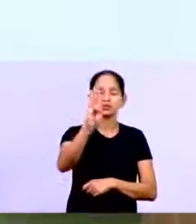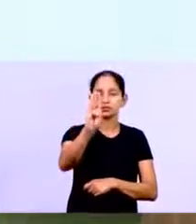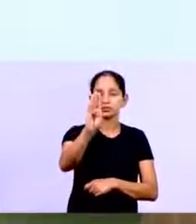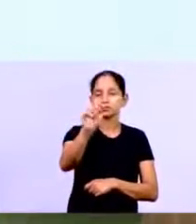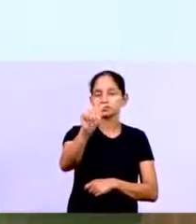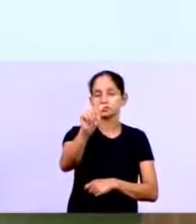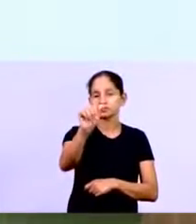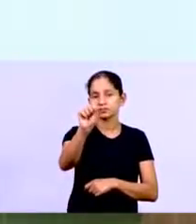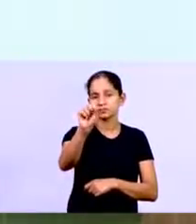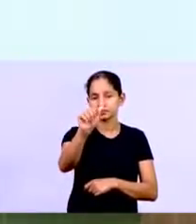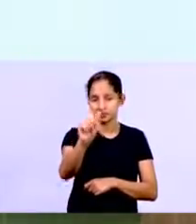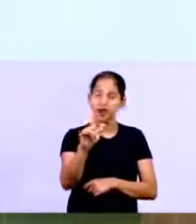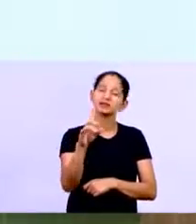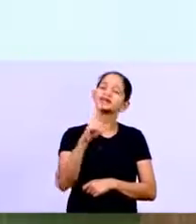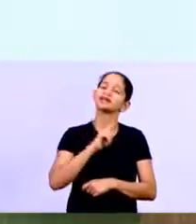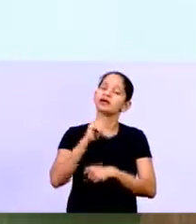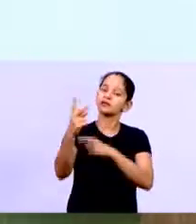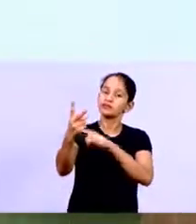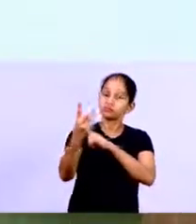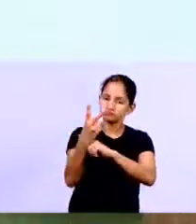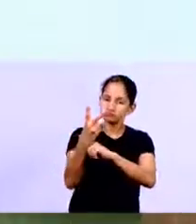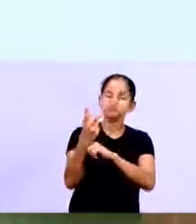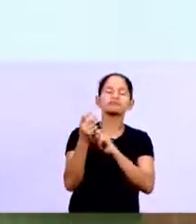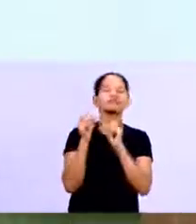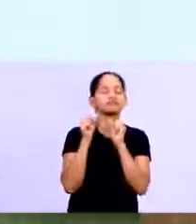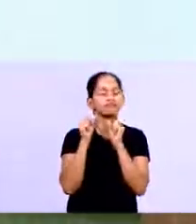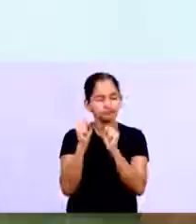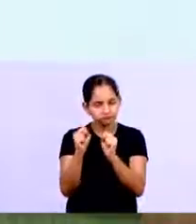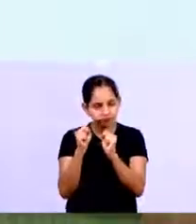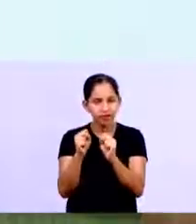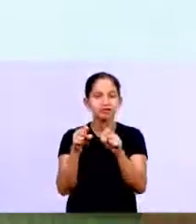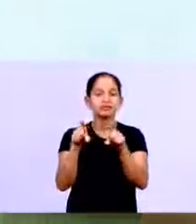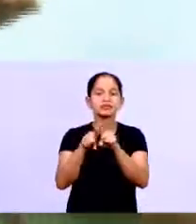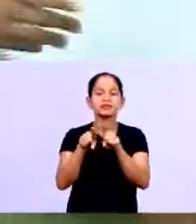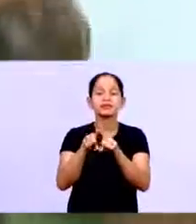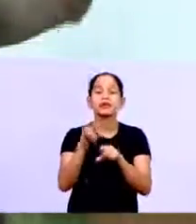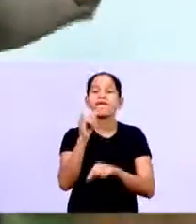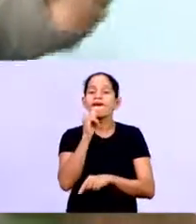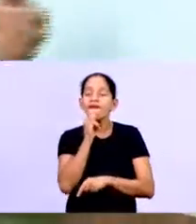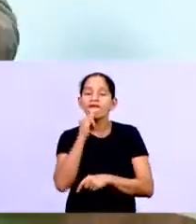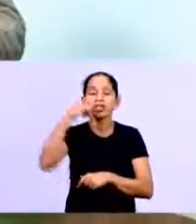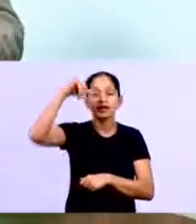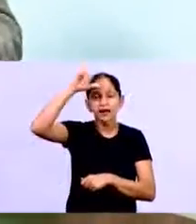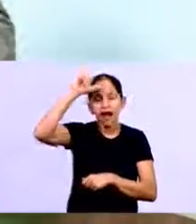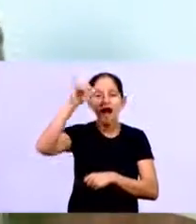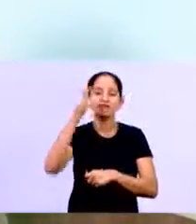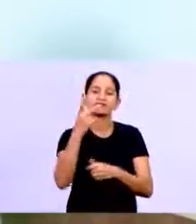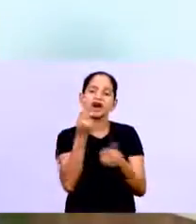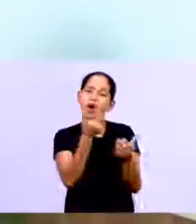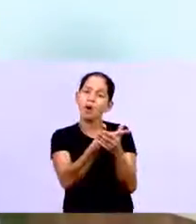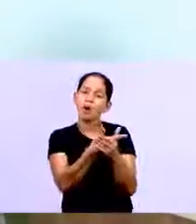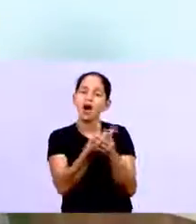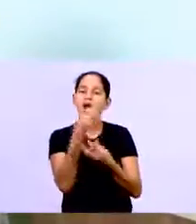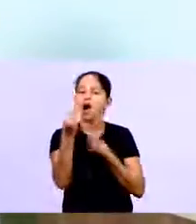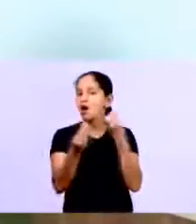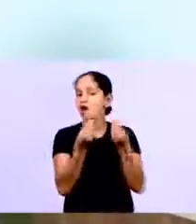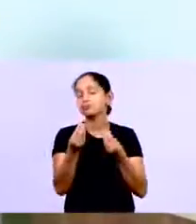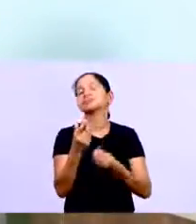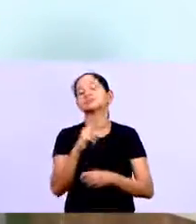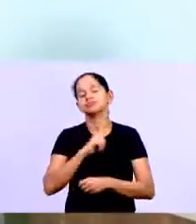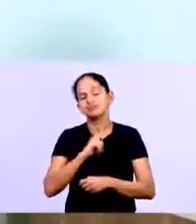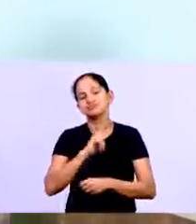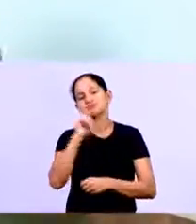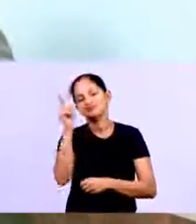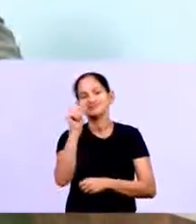fazem esse tipo de empréstimo. Um produtor rural, por exemplo, comprar gado, alguma coisa do tipo, ele faz esse tipo de empréstimo. Ele